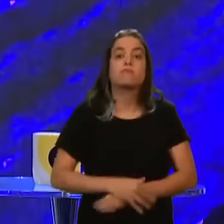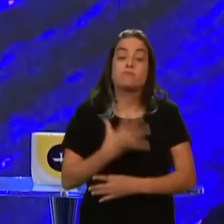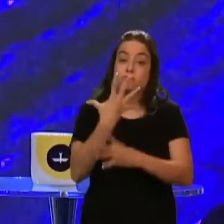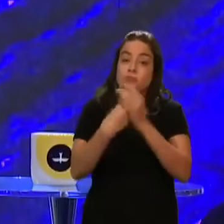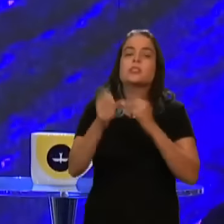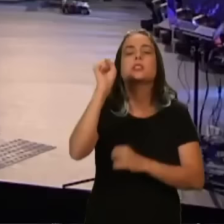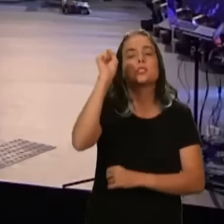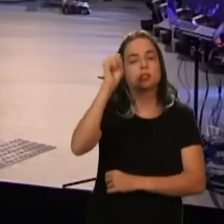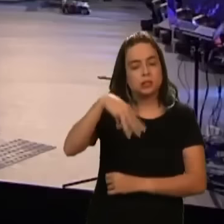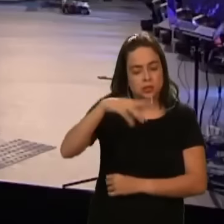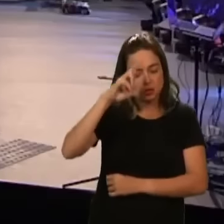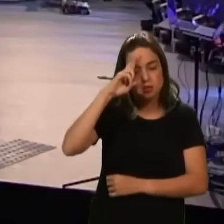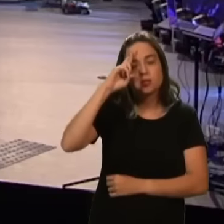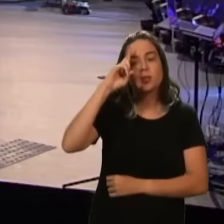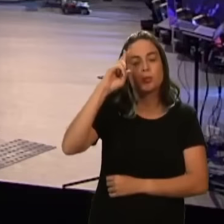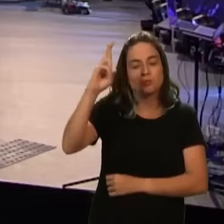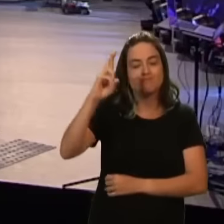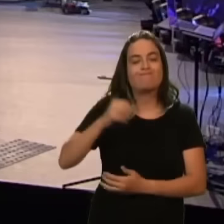Senhor.